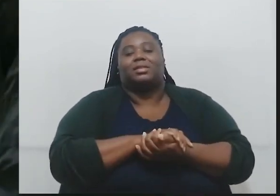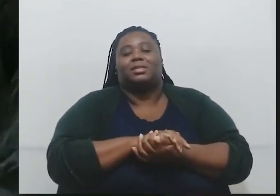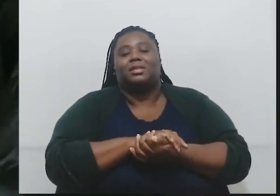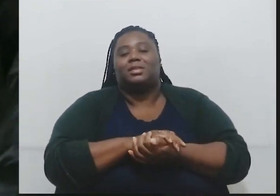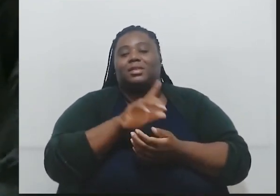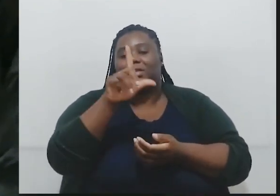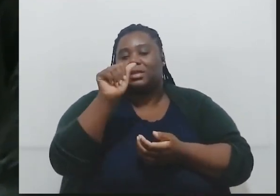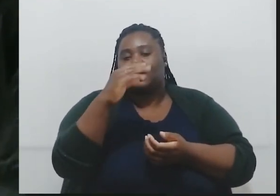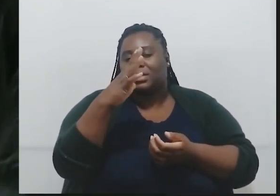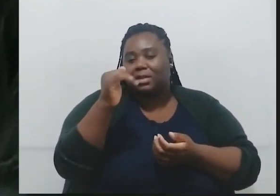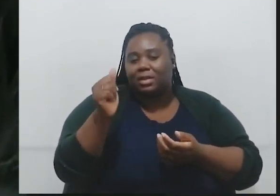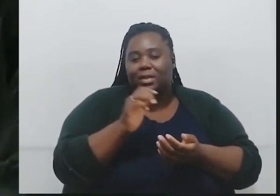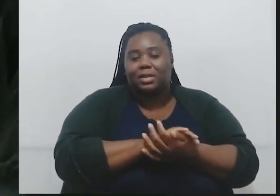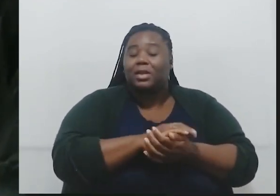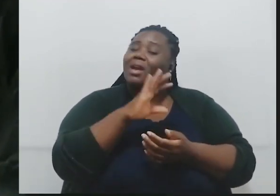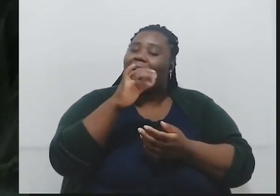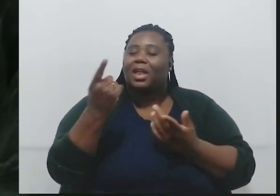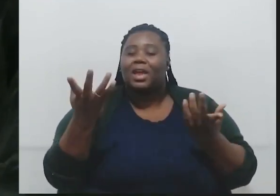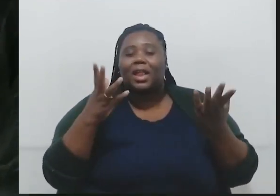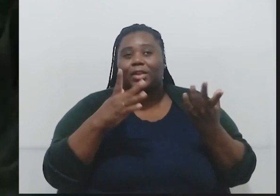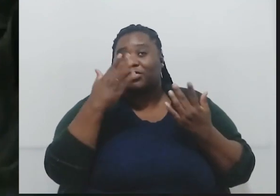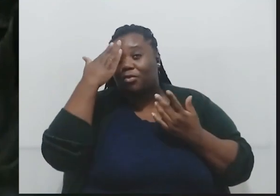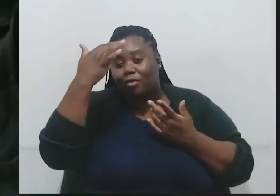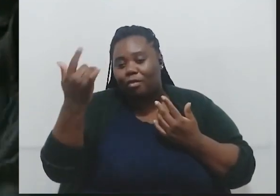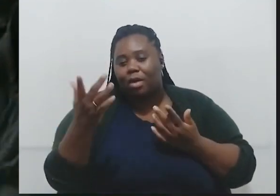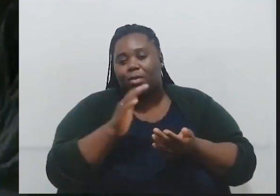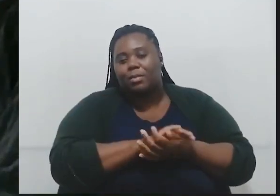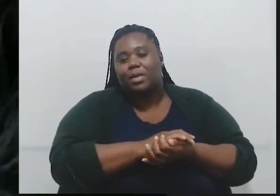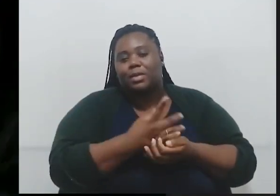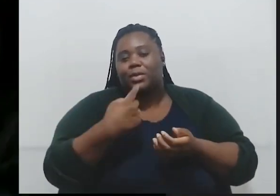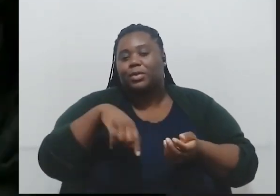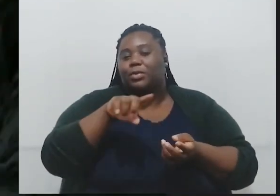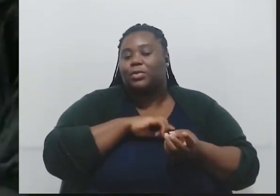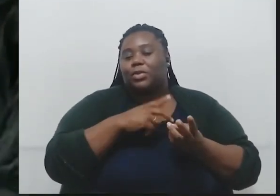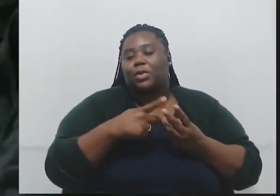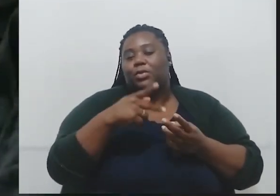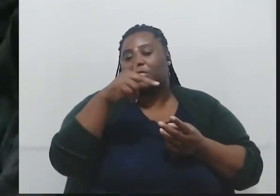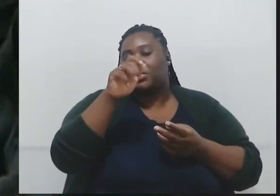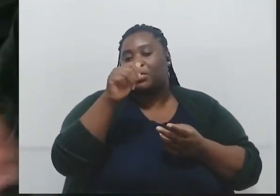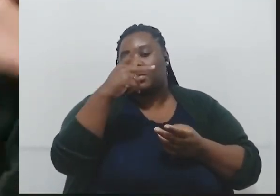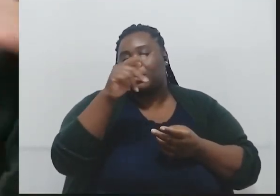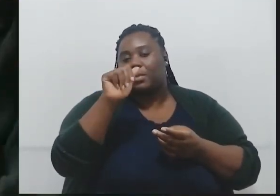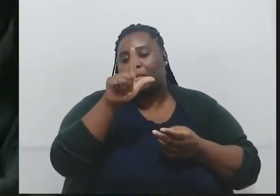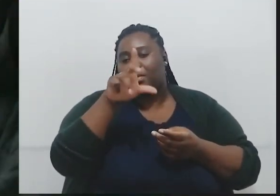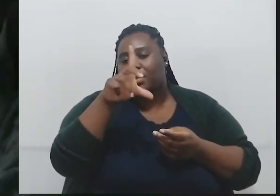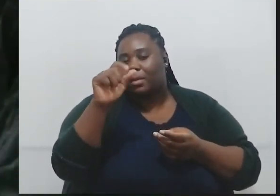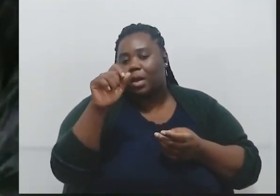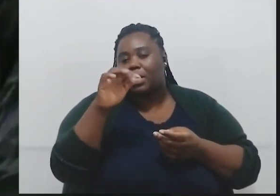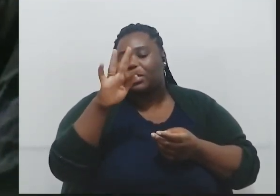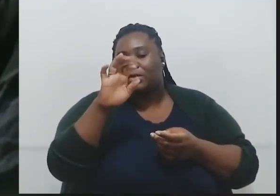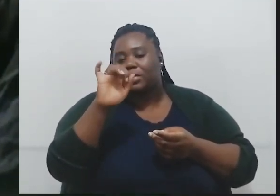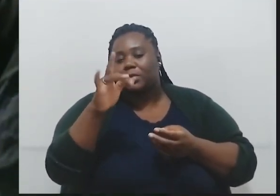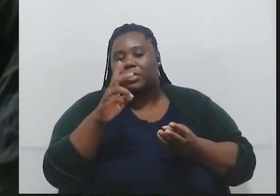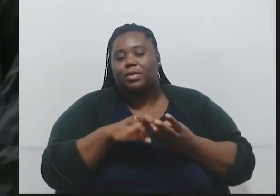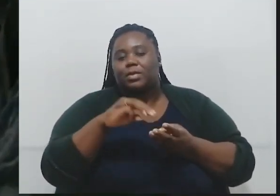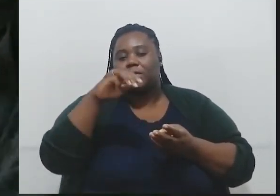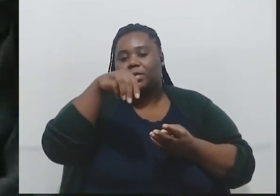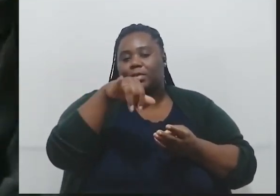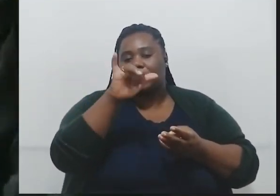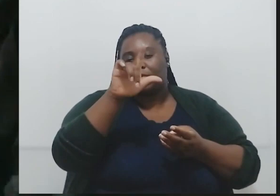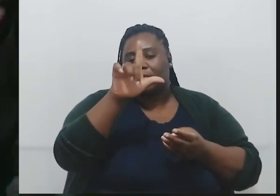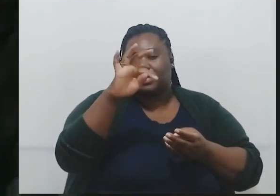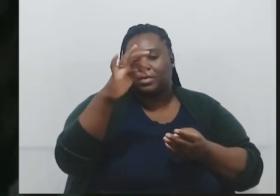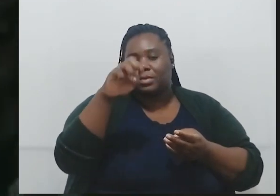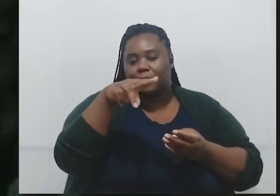Lacan, os clássicos Marx, Lacan, o nosso clássico Paulo Freire aqui, o nosso clássico Milton Santos